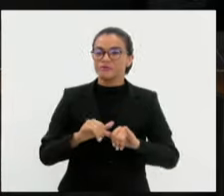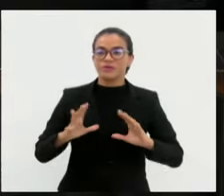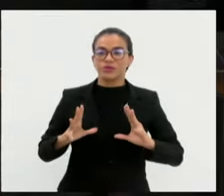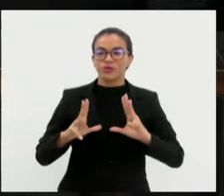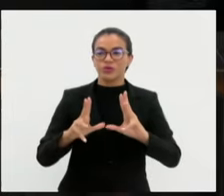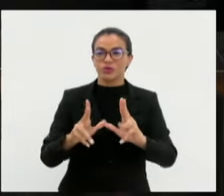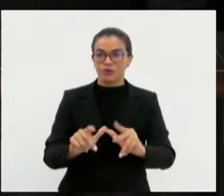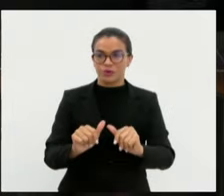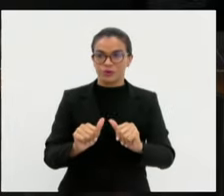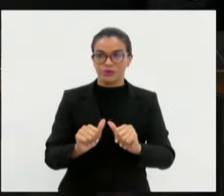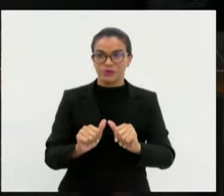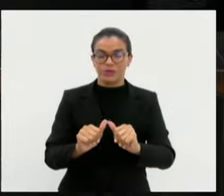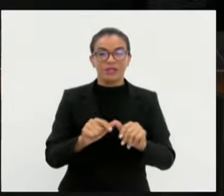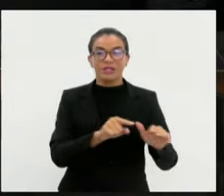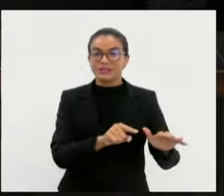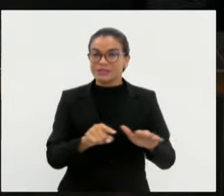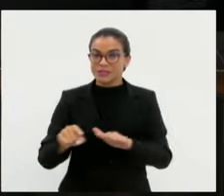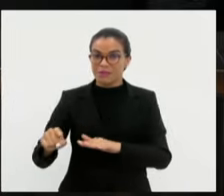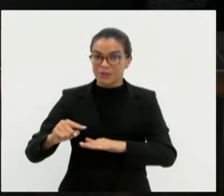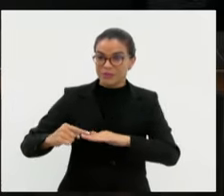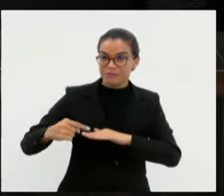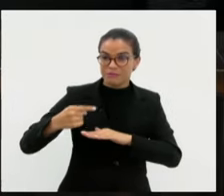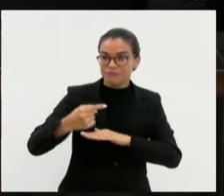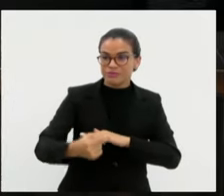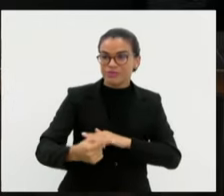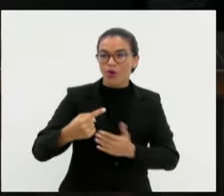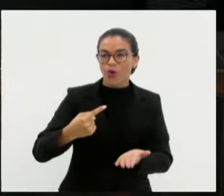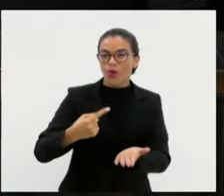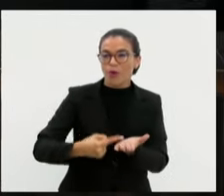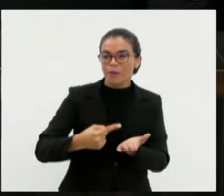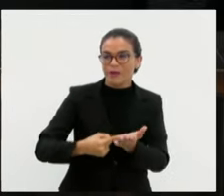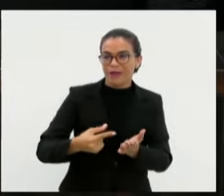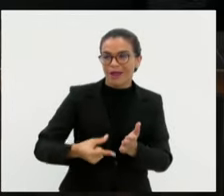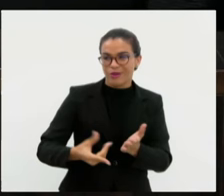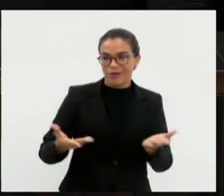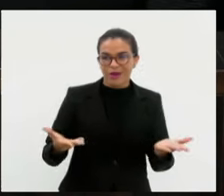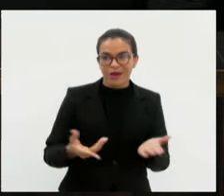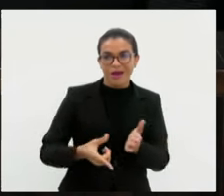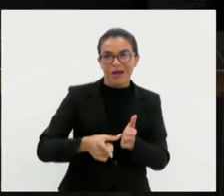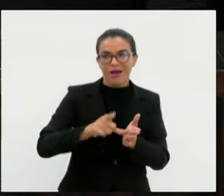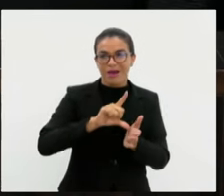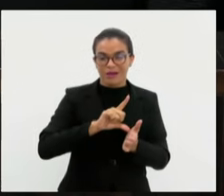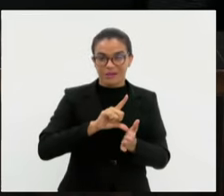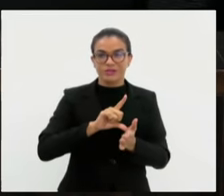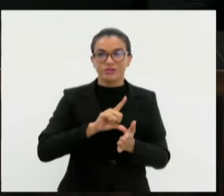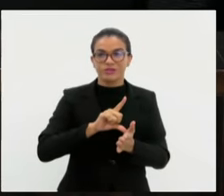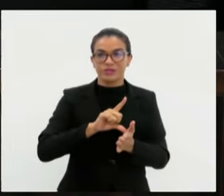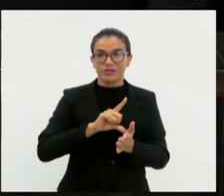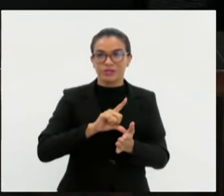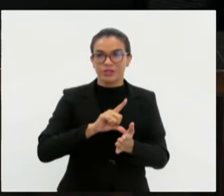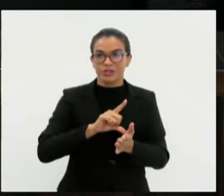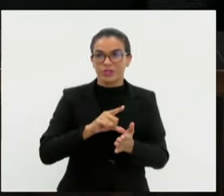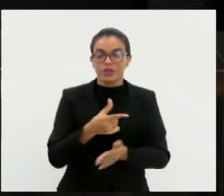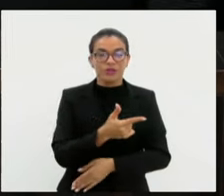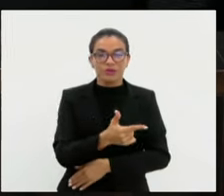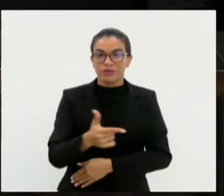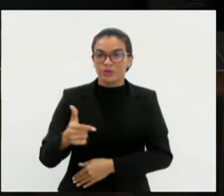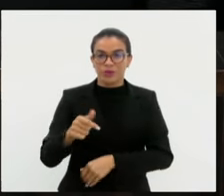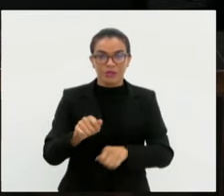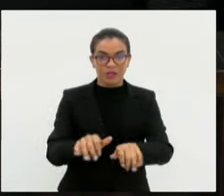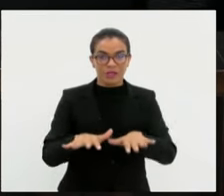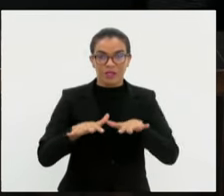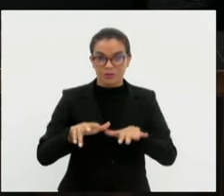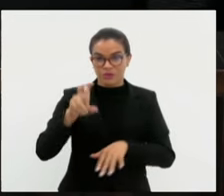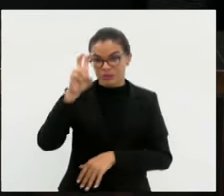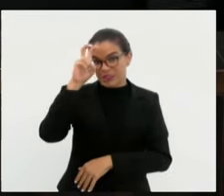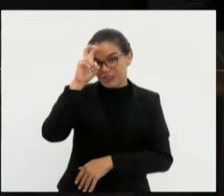que na próxima semana, conforme acordado também com a maioria dos colegas, não teremos a sessão da